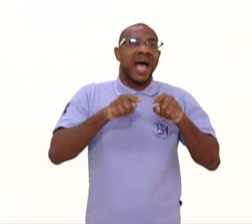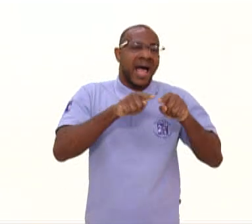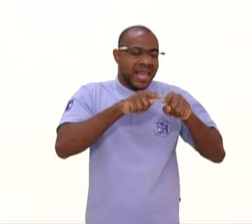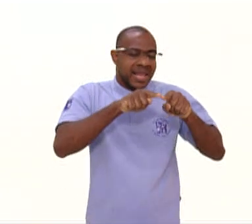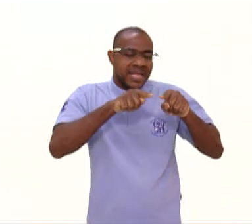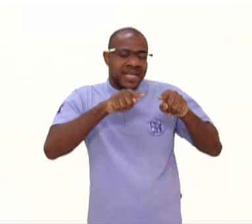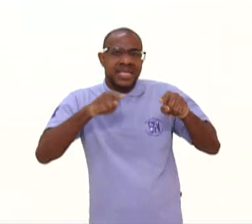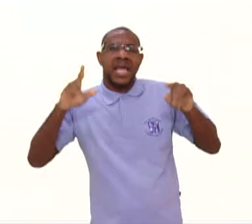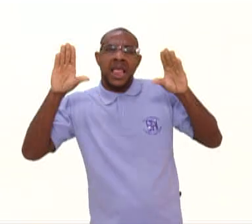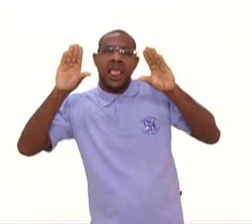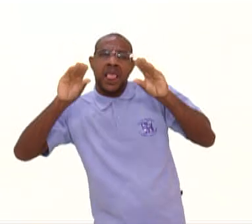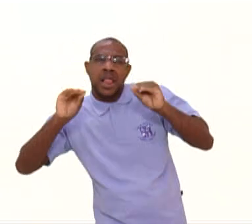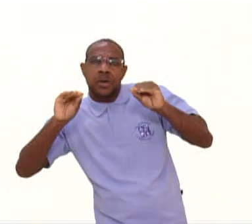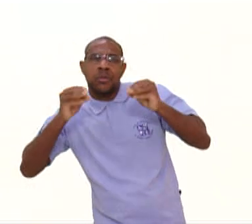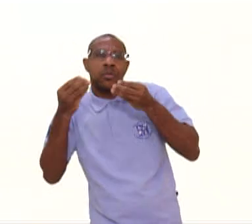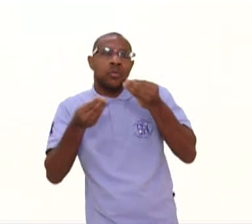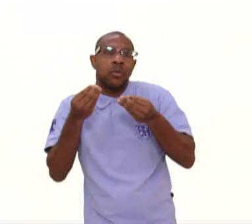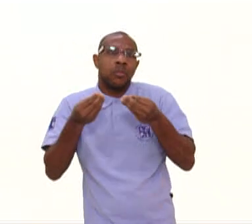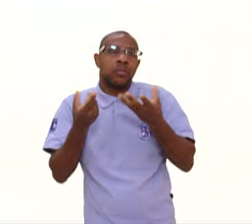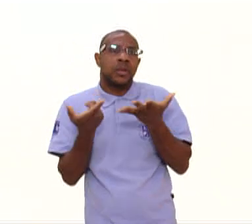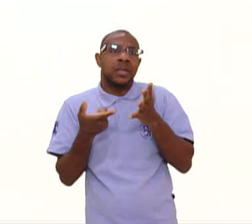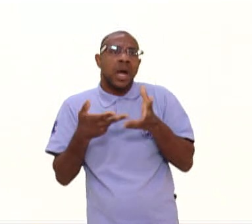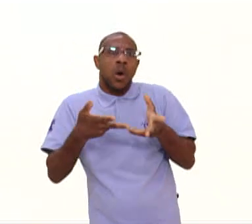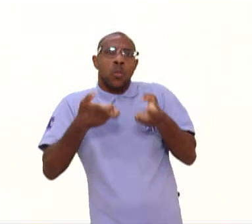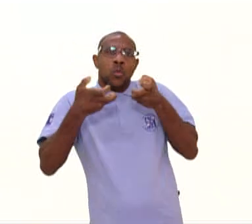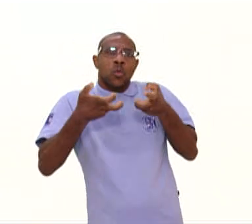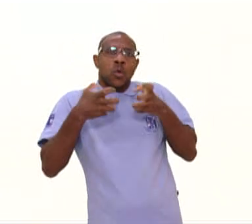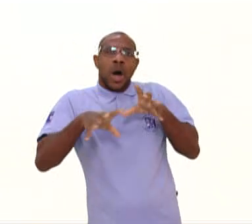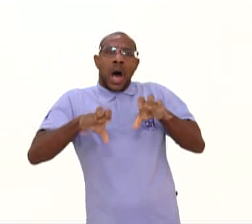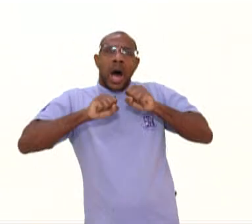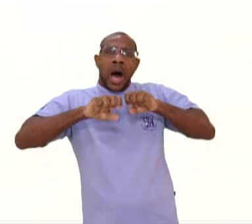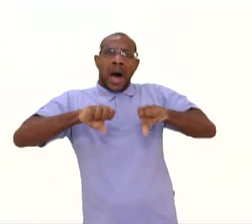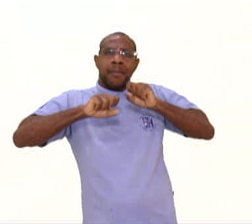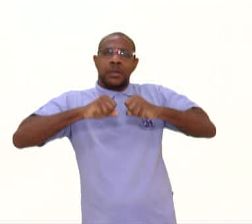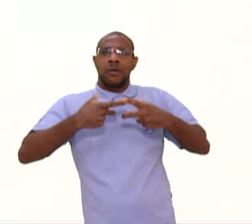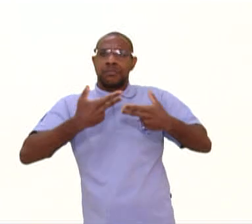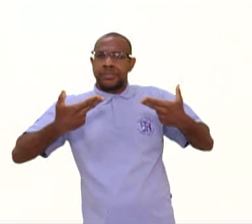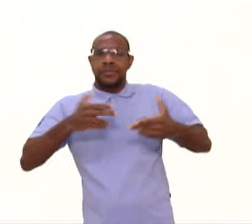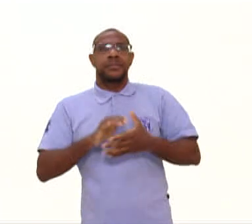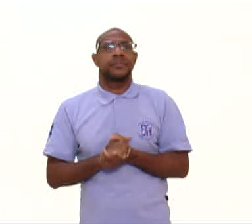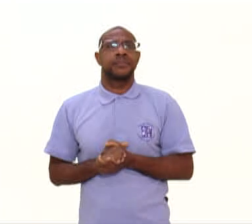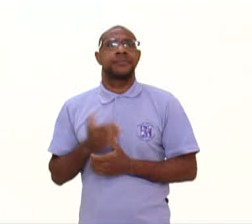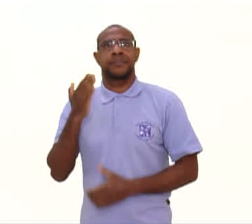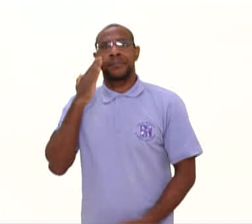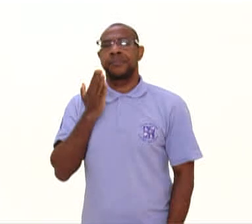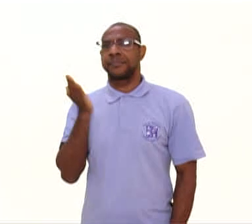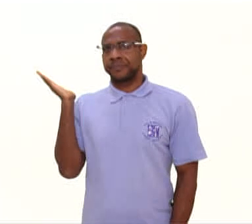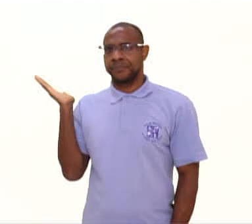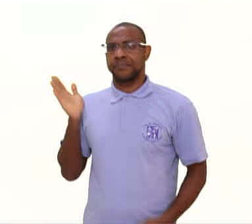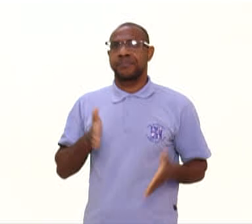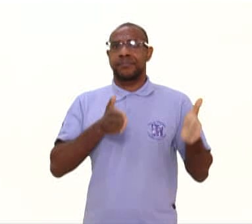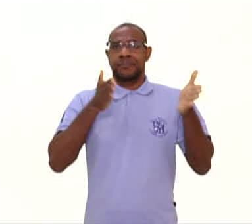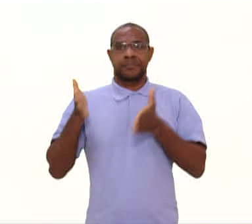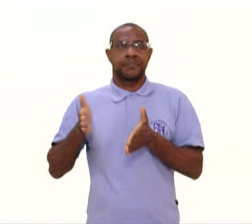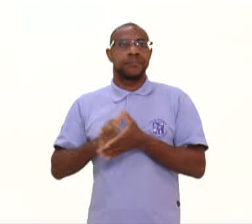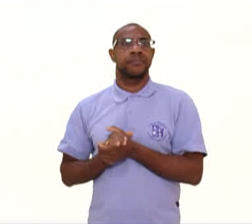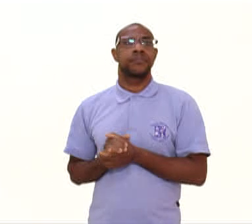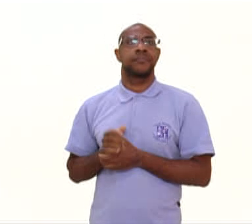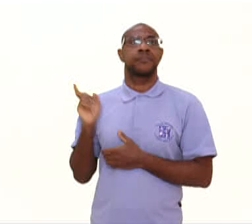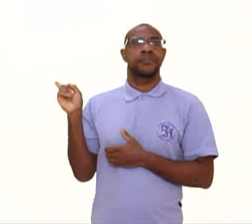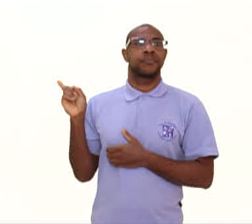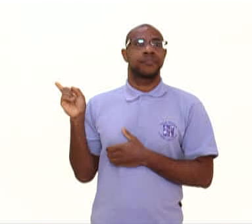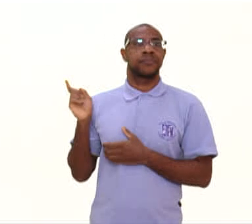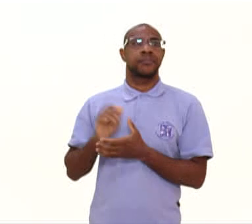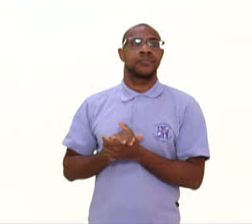abadia que eu já comentei com vocês anteriormente, ok? Avançando então aqui para a nossa próxima tela, temos ali